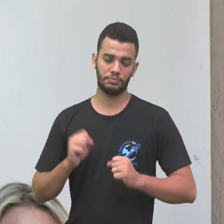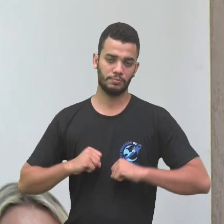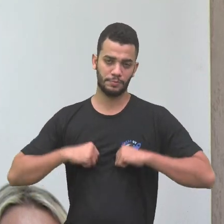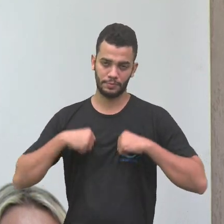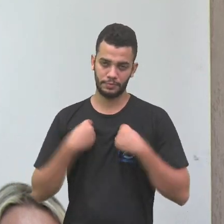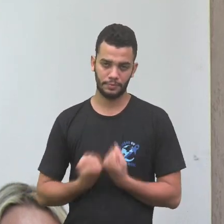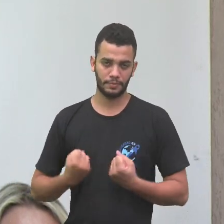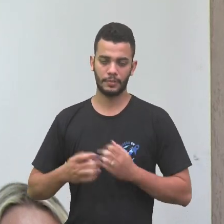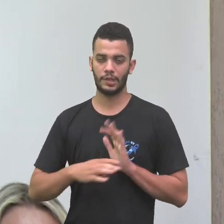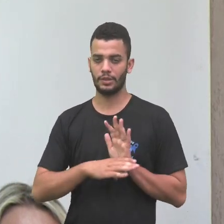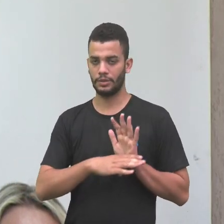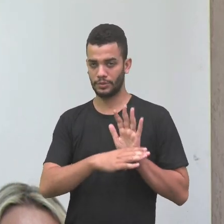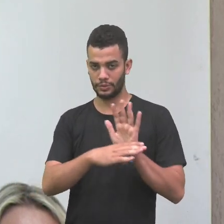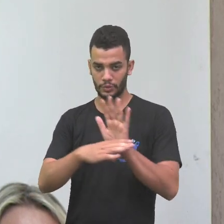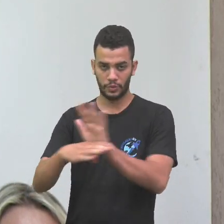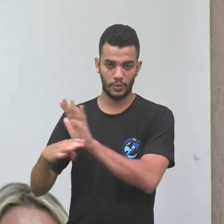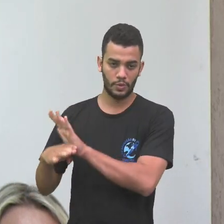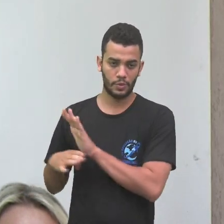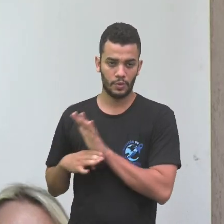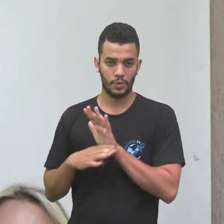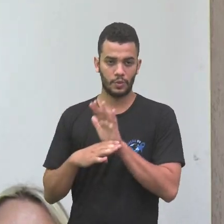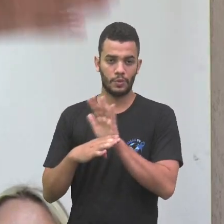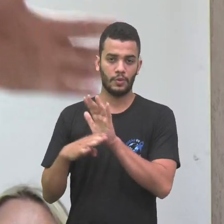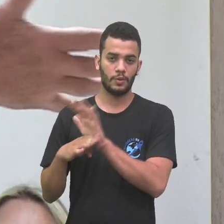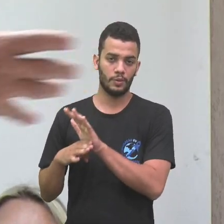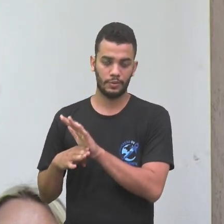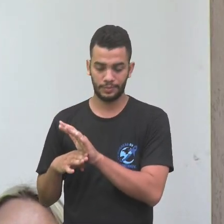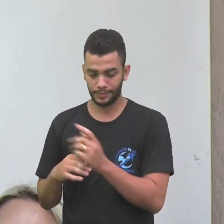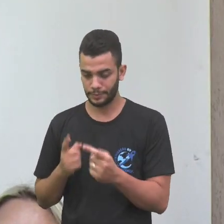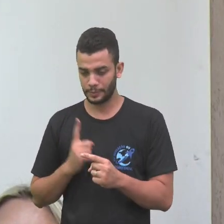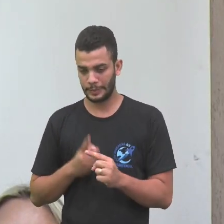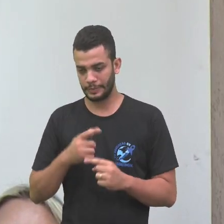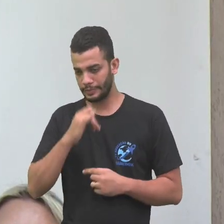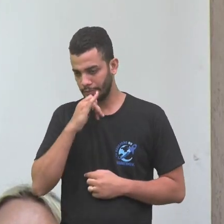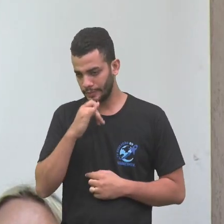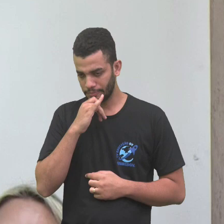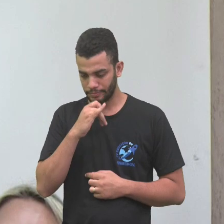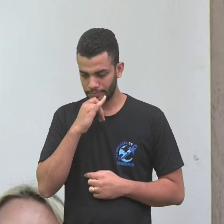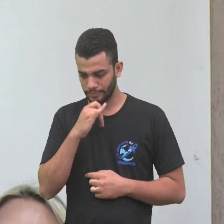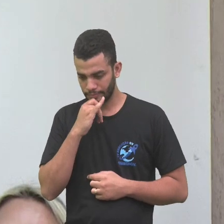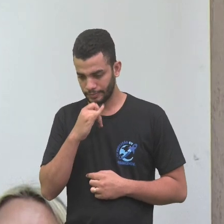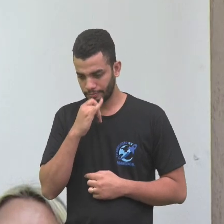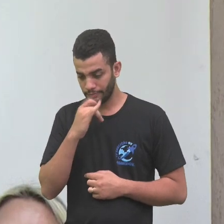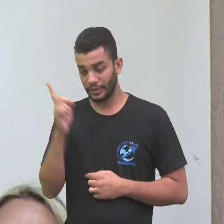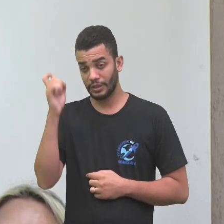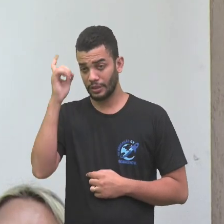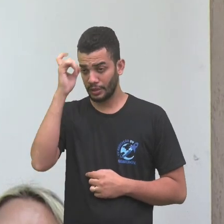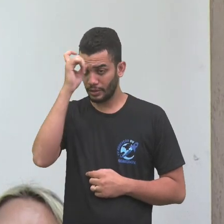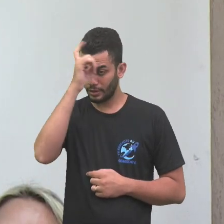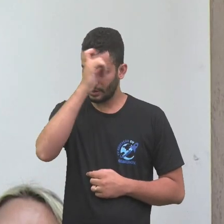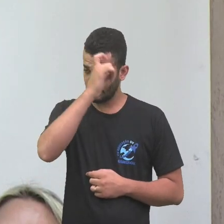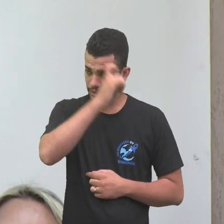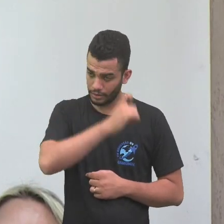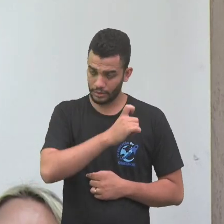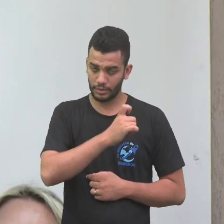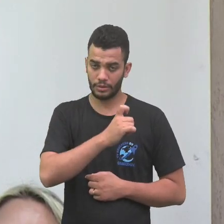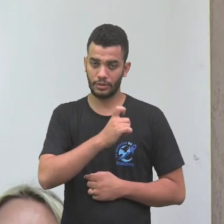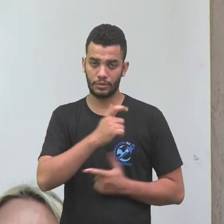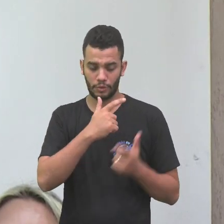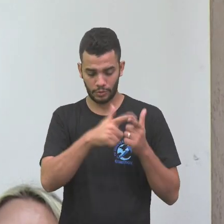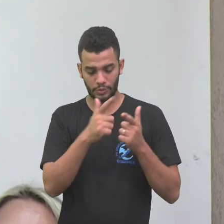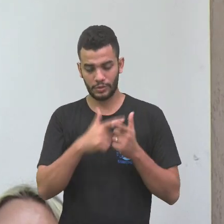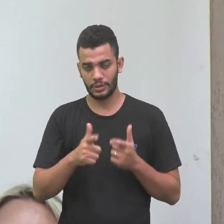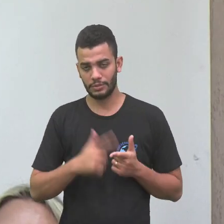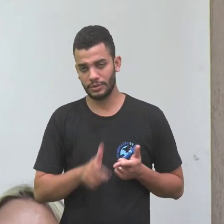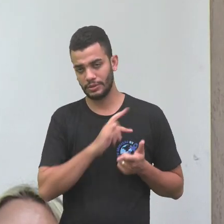sabe tudo que acontece atrás das mesas, né, para chegar lá na ponta, não é fácil. A gente tem muita dificuldade,